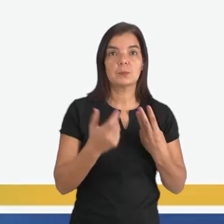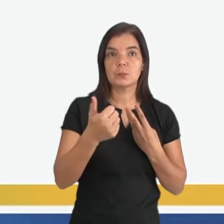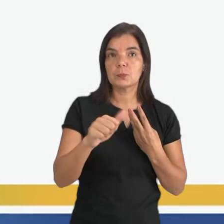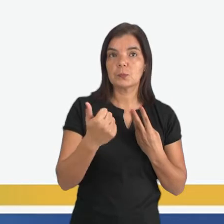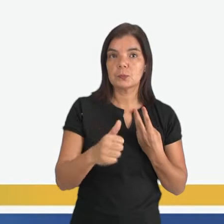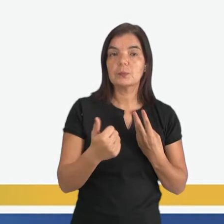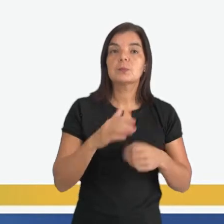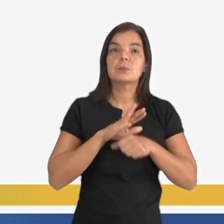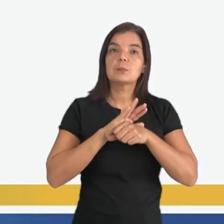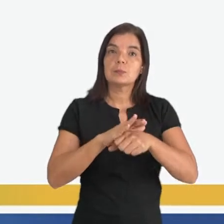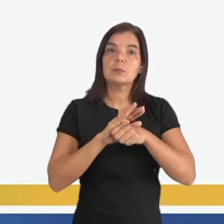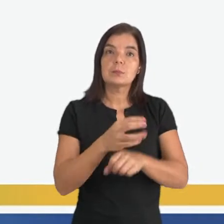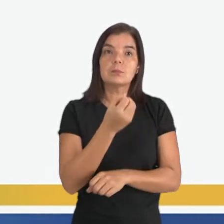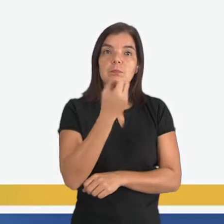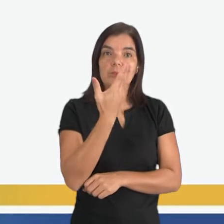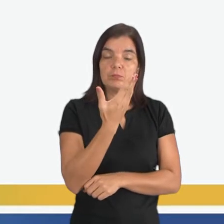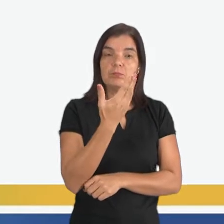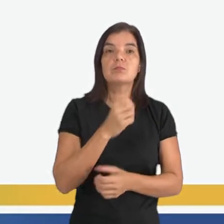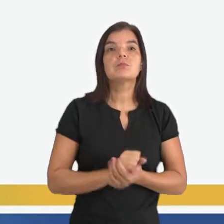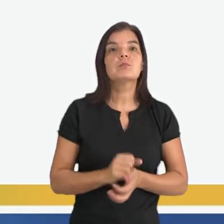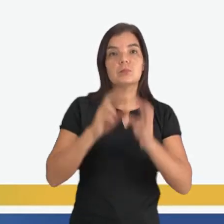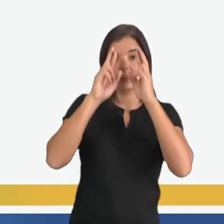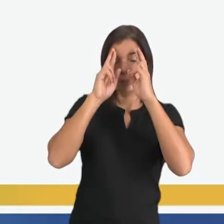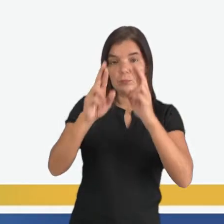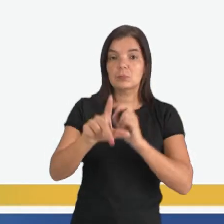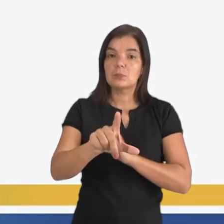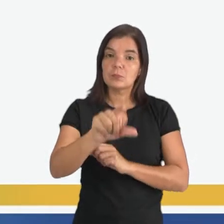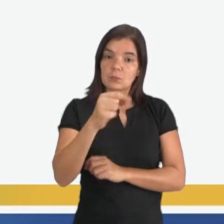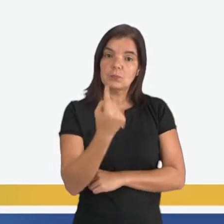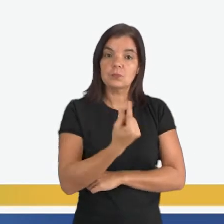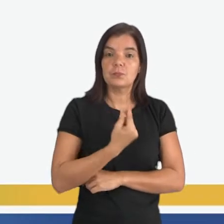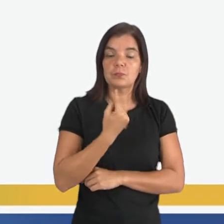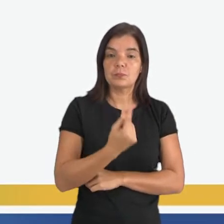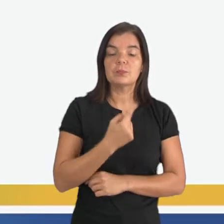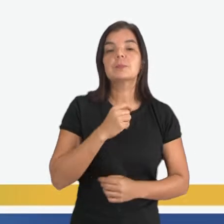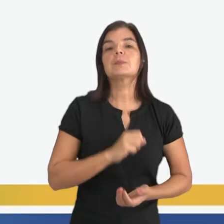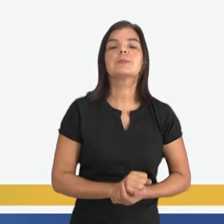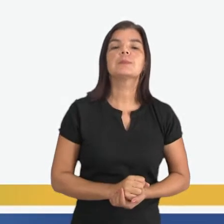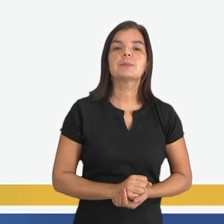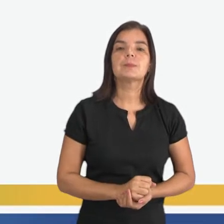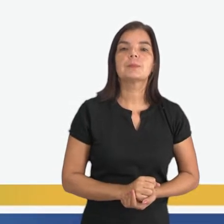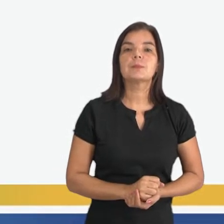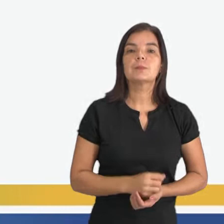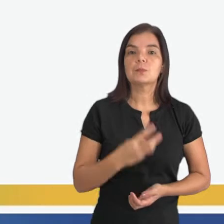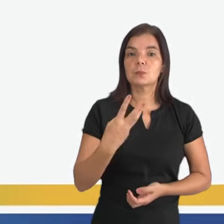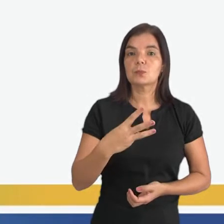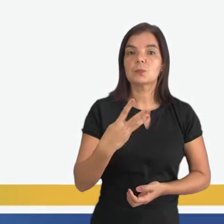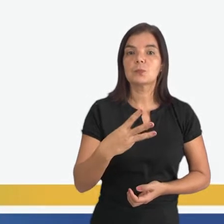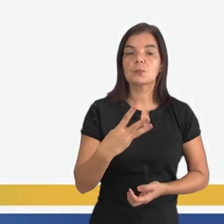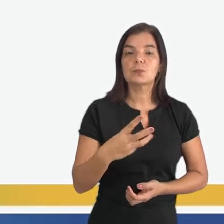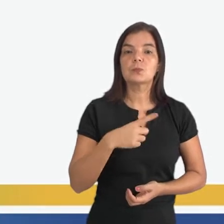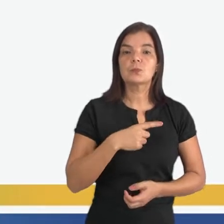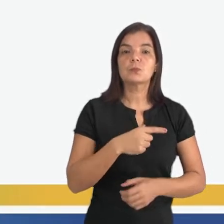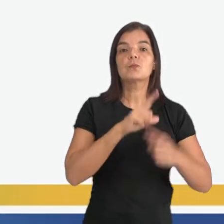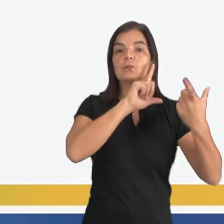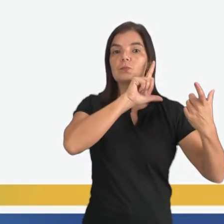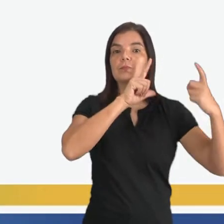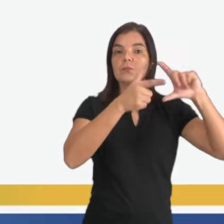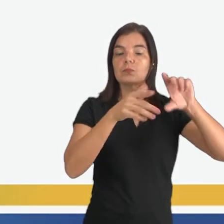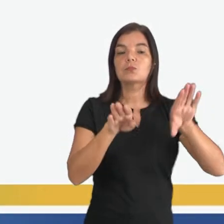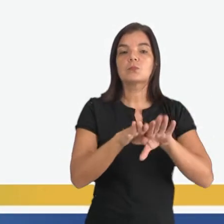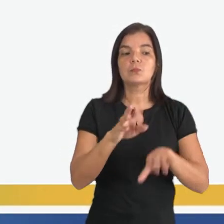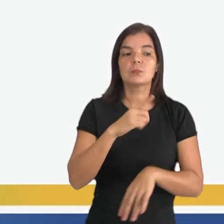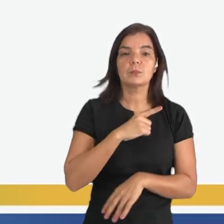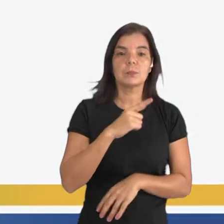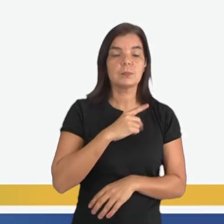analisar aquelas que contribuem para o bem comum e respeitam as escolhas individuais. No 3, lá nas tradições, né, vamos